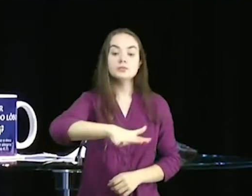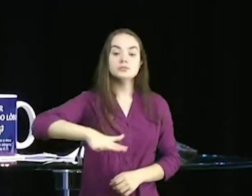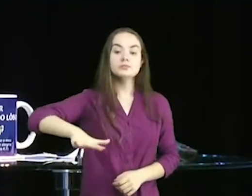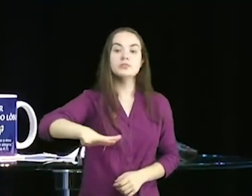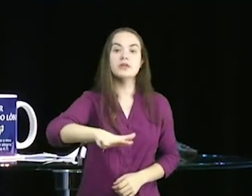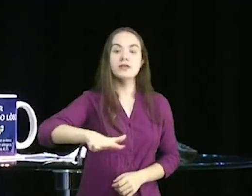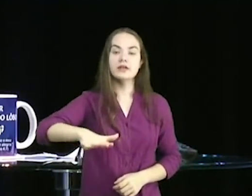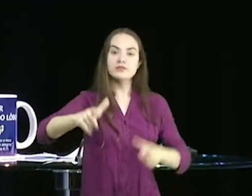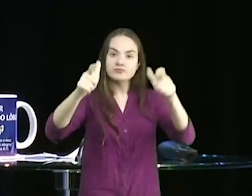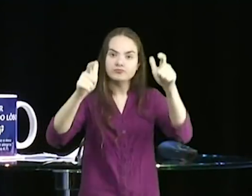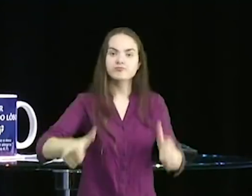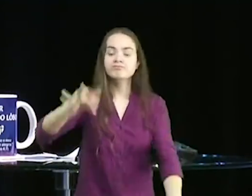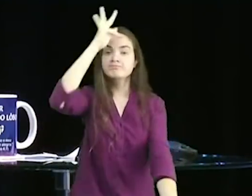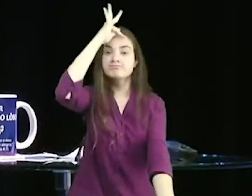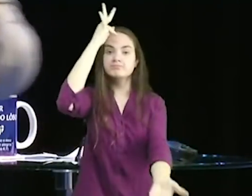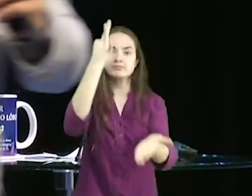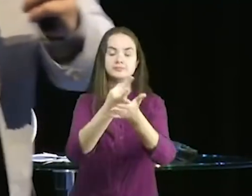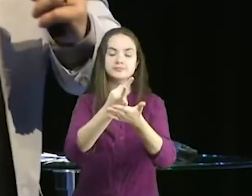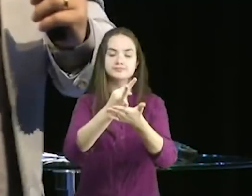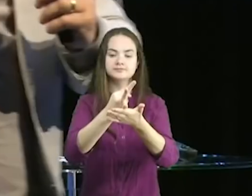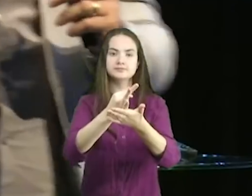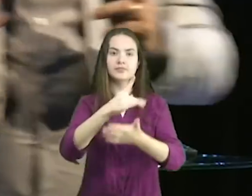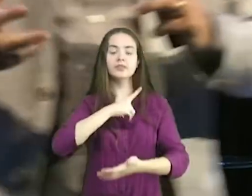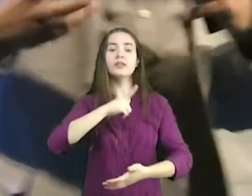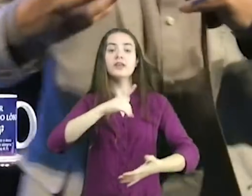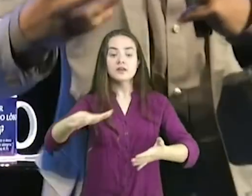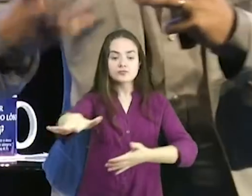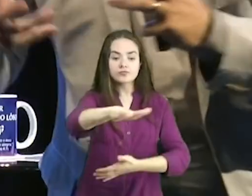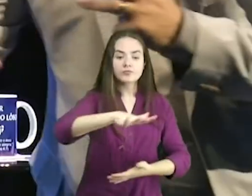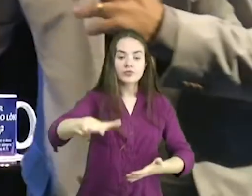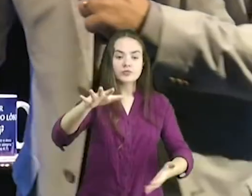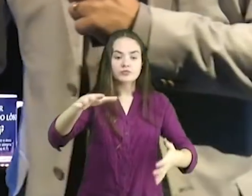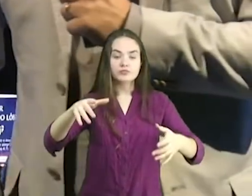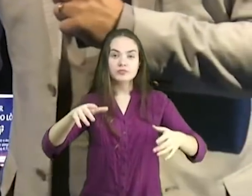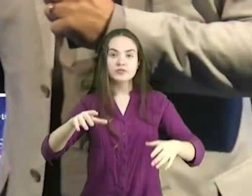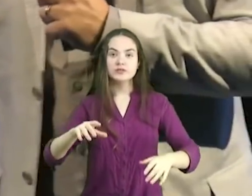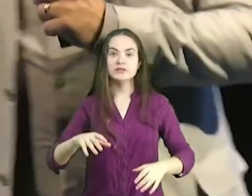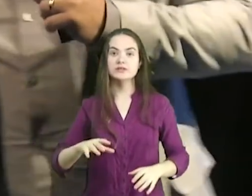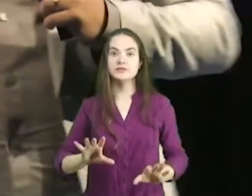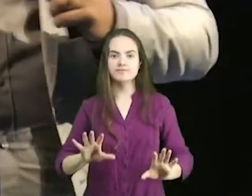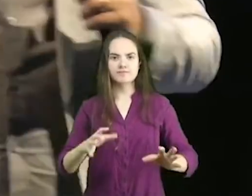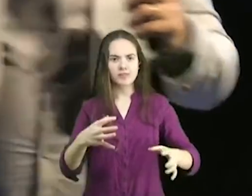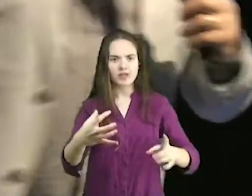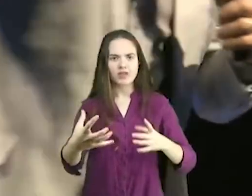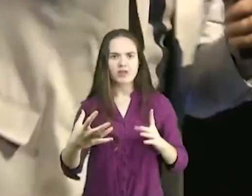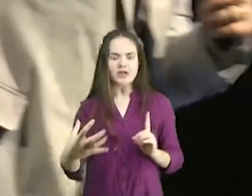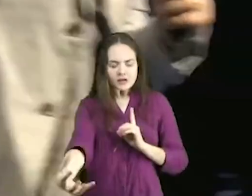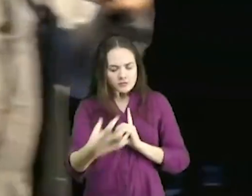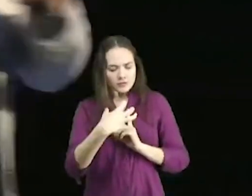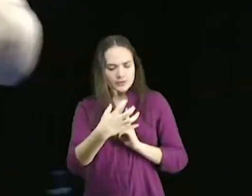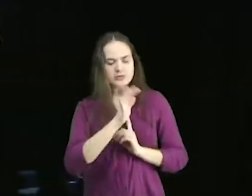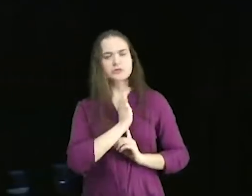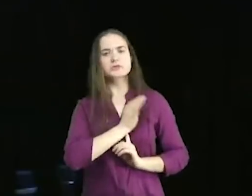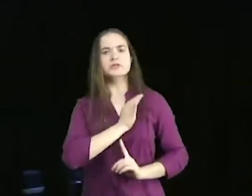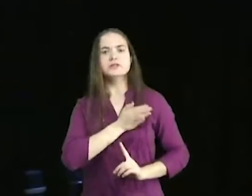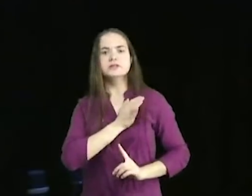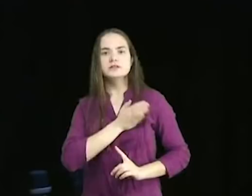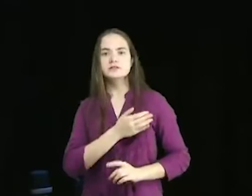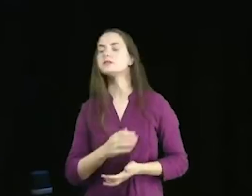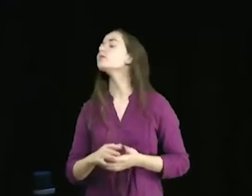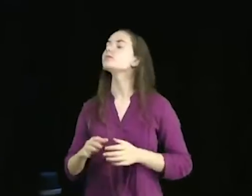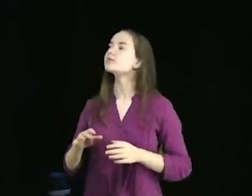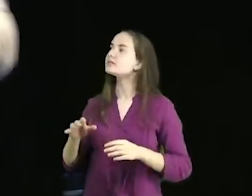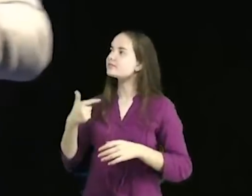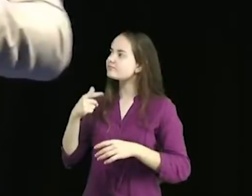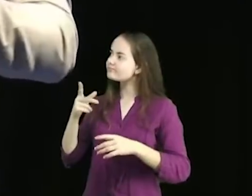fé. Existe um ambiente que move o nosso coração, que alcança o poder de Deus,